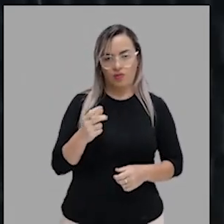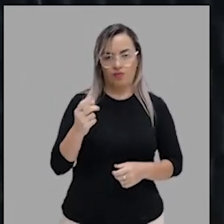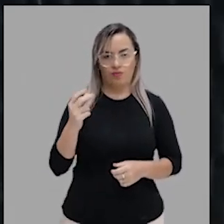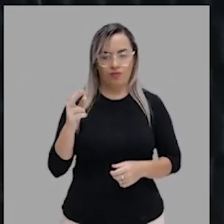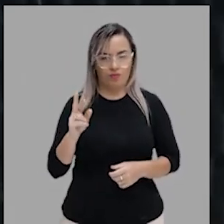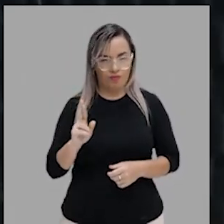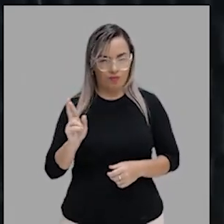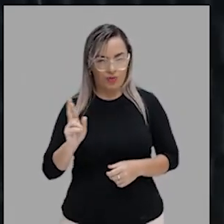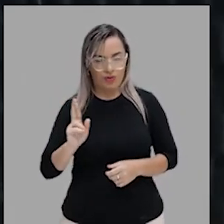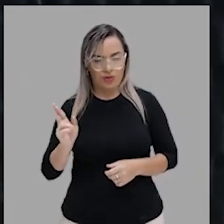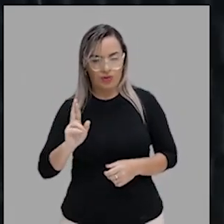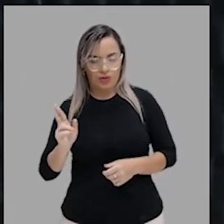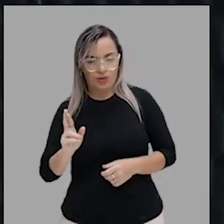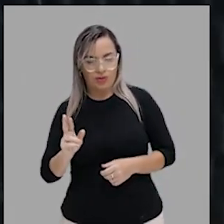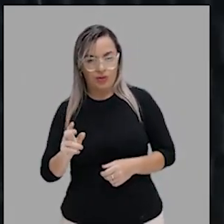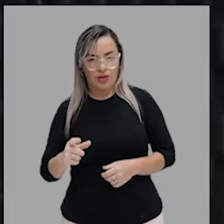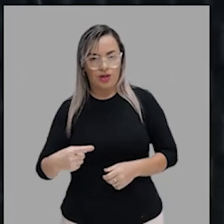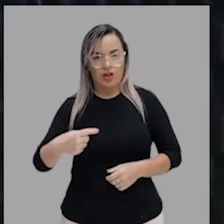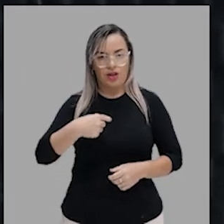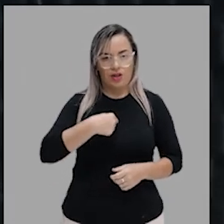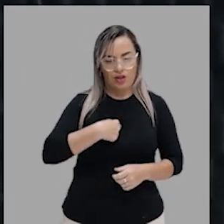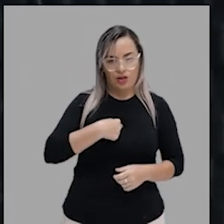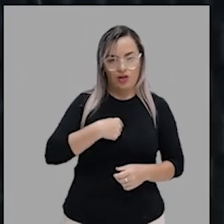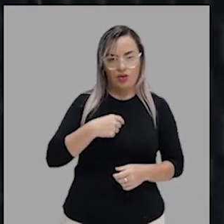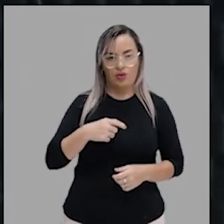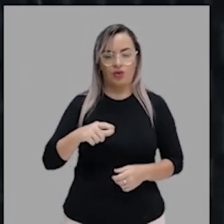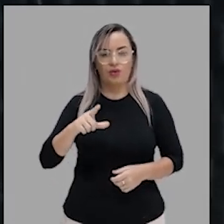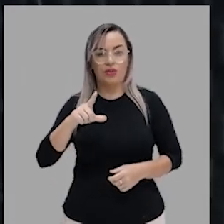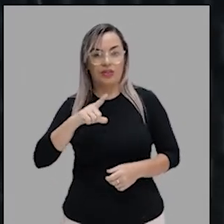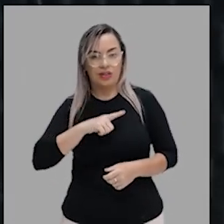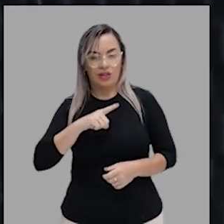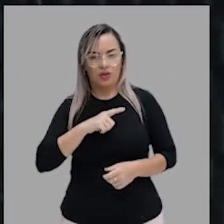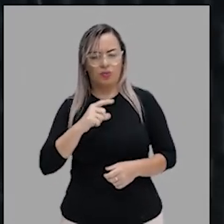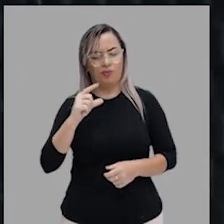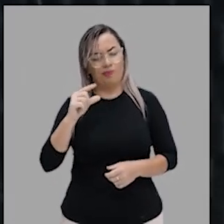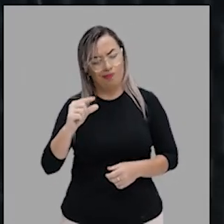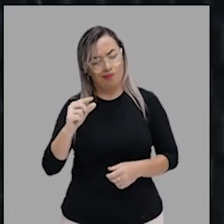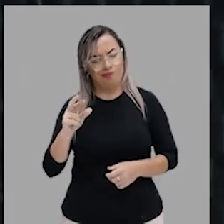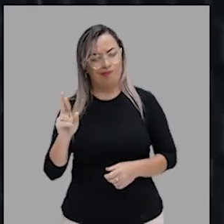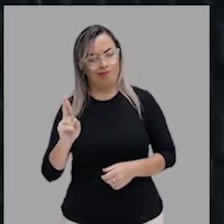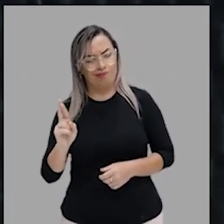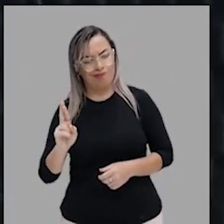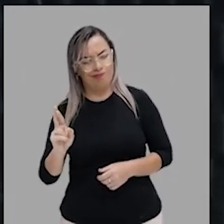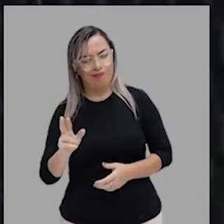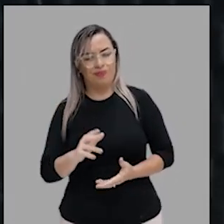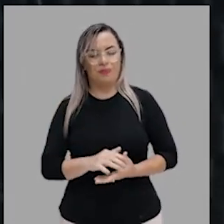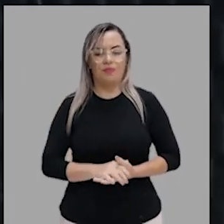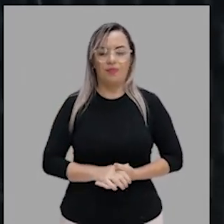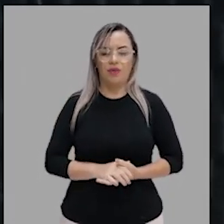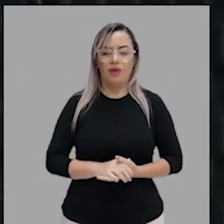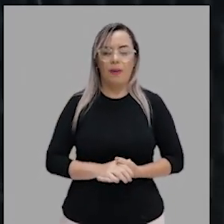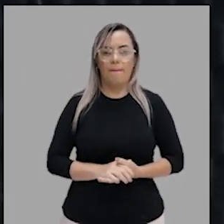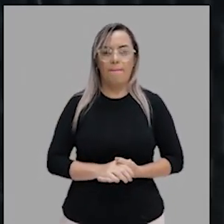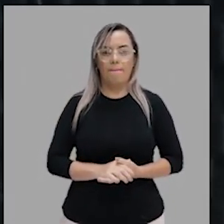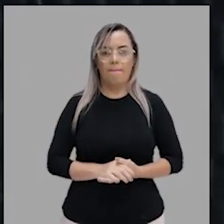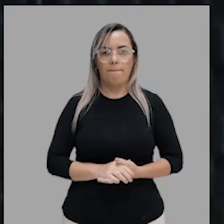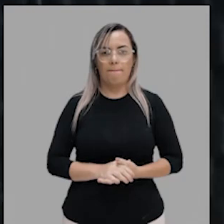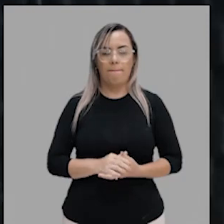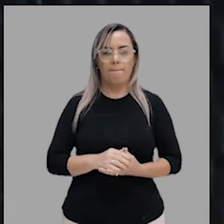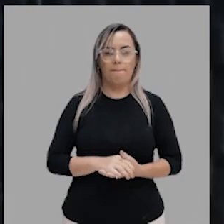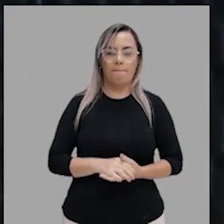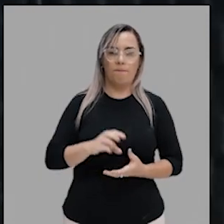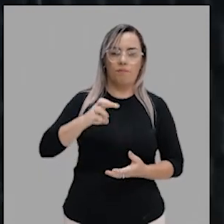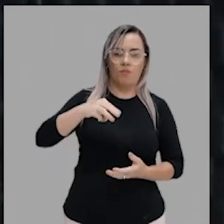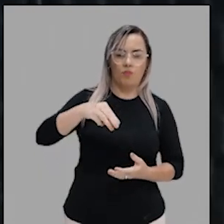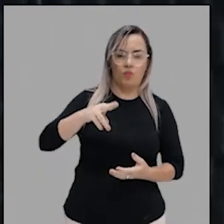Eu tenho pouco dinheiro. Eu tenho muito pouco dinheiro. Certo? Então, ações que vão sendo